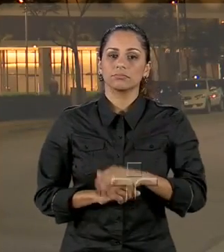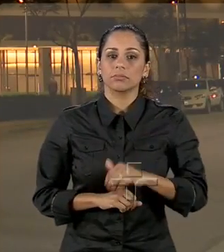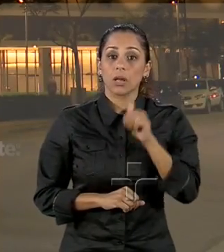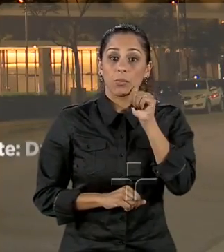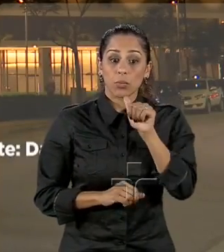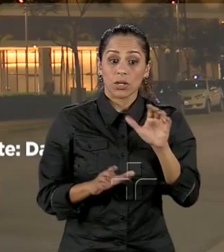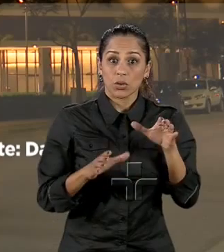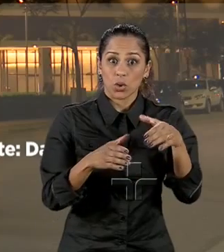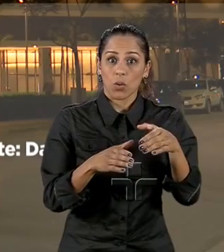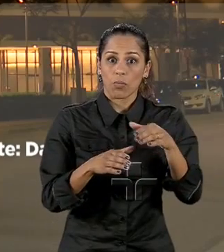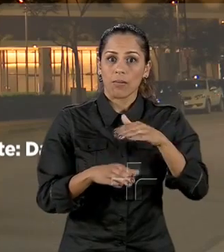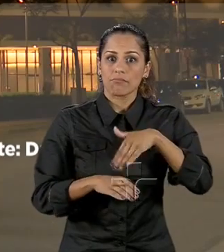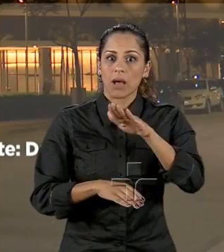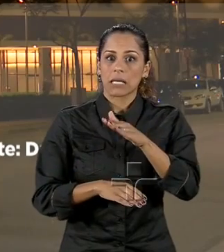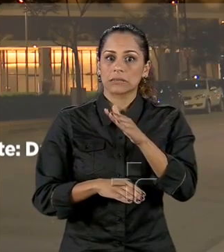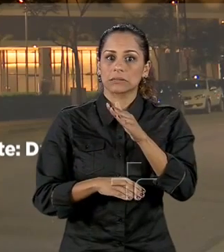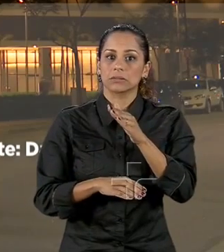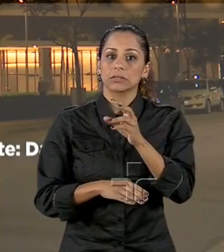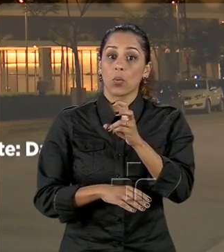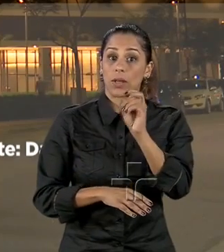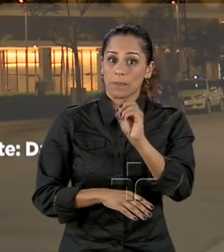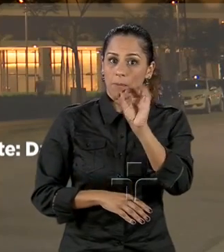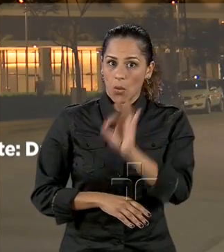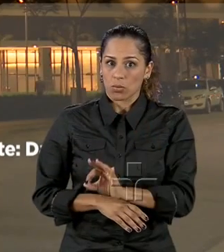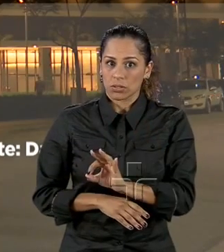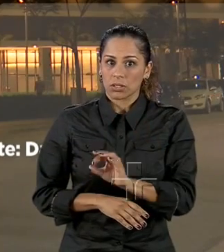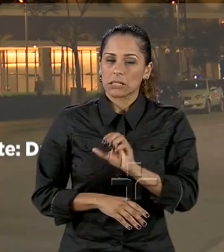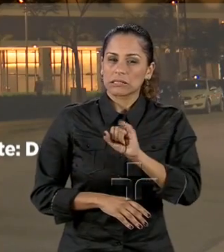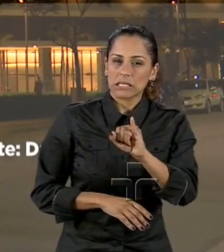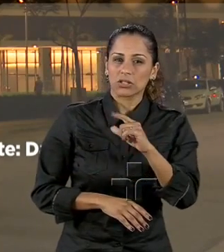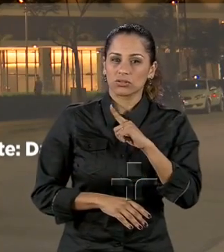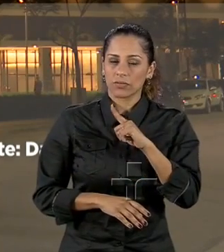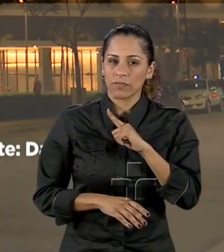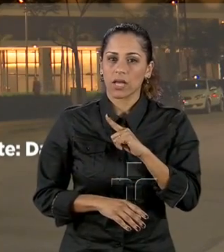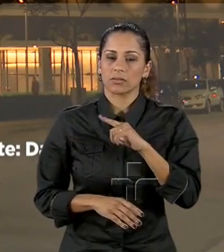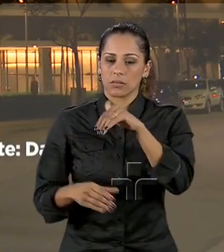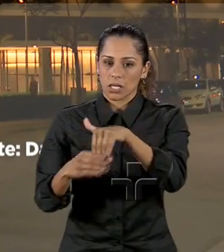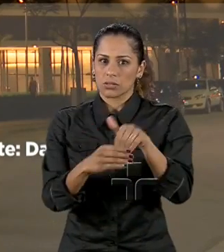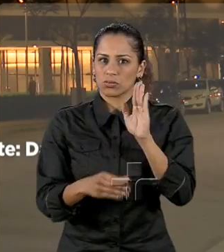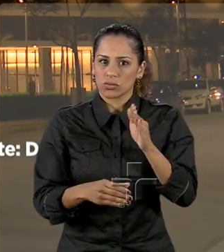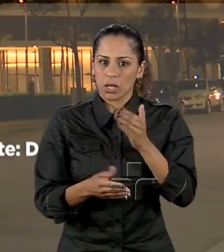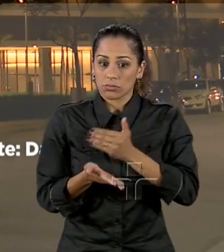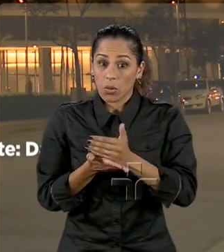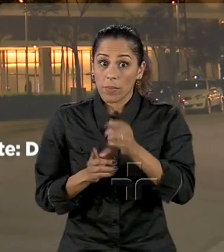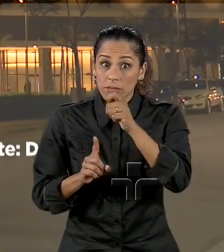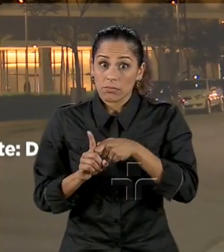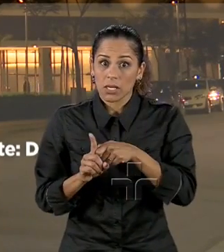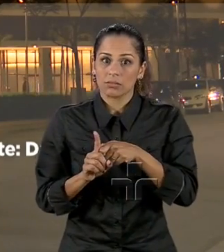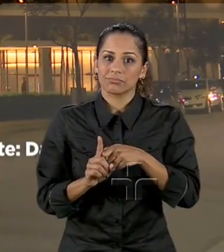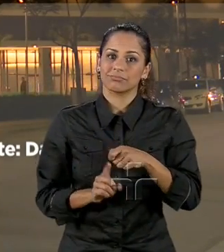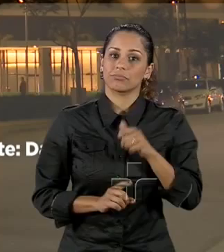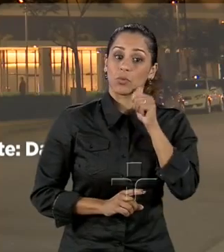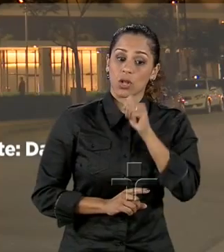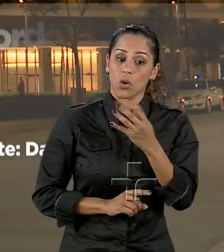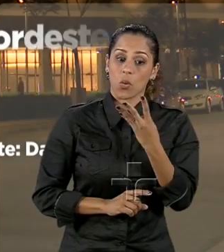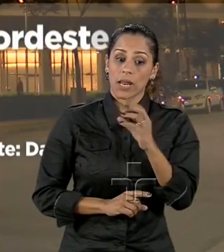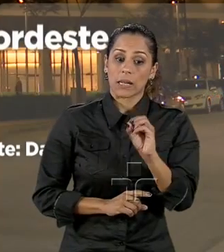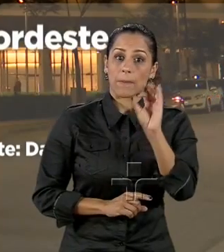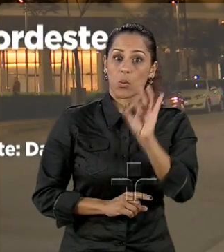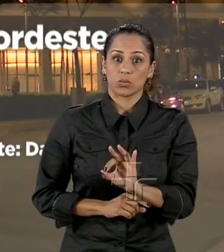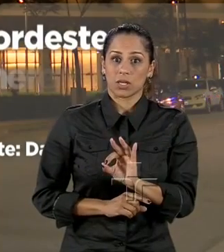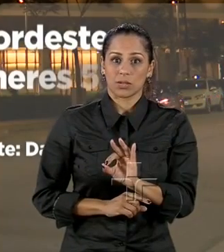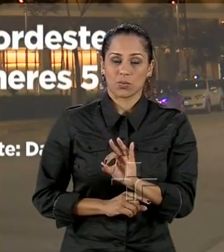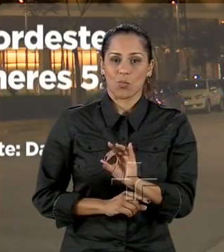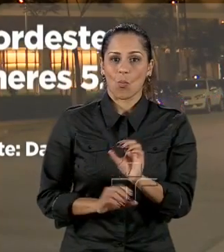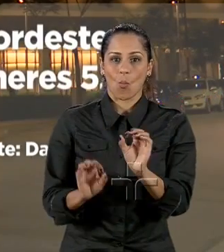eleitorado. Se a eleição tivesse sido no início do mês, sem Lula concorrendo, 41% das eleitoras não teriam votado. O índice